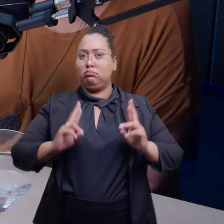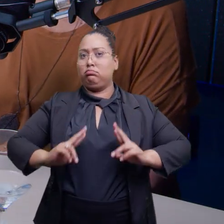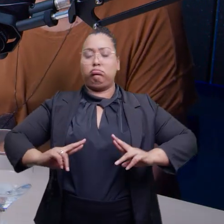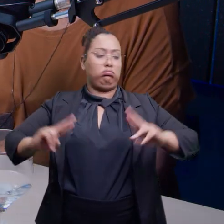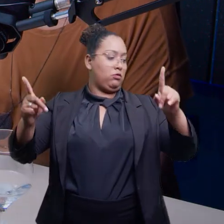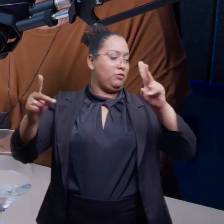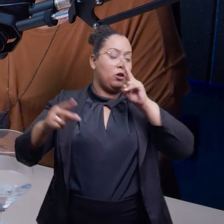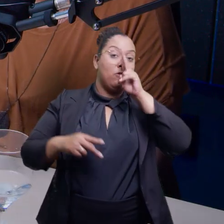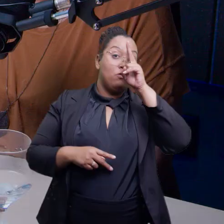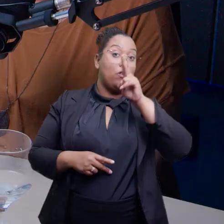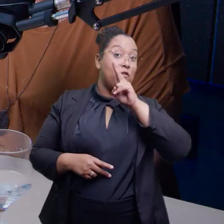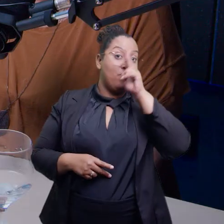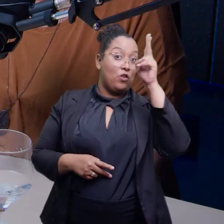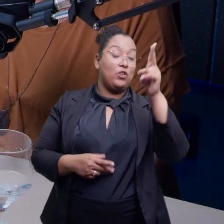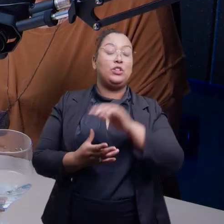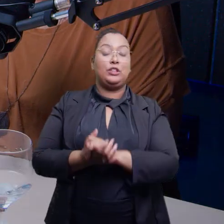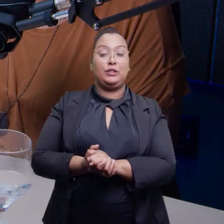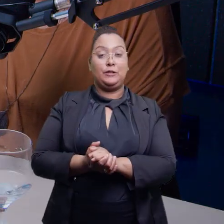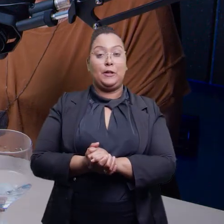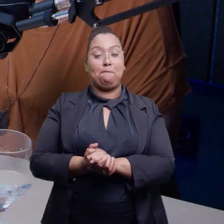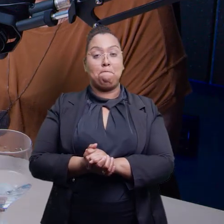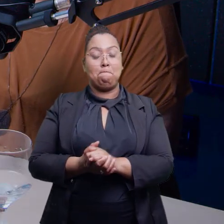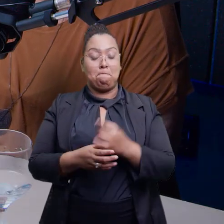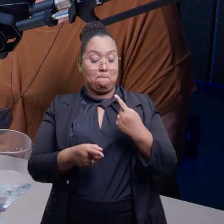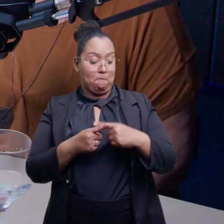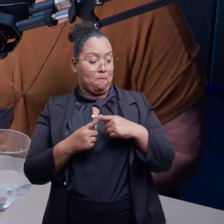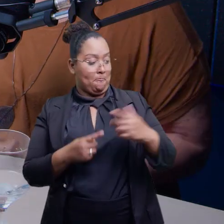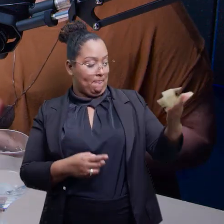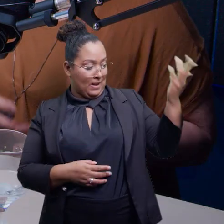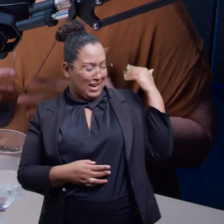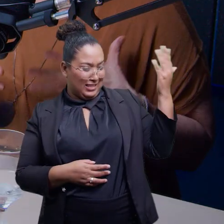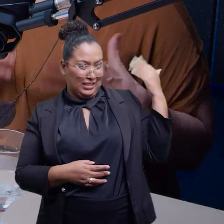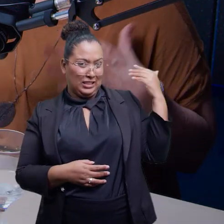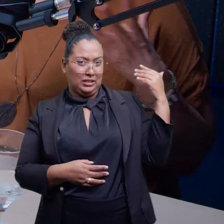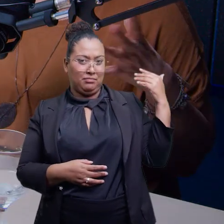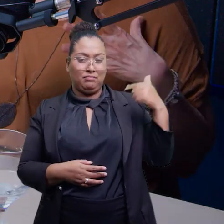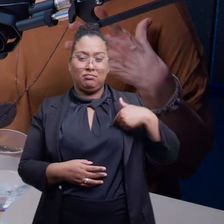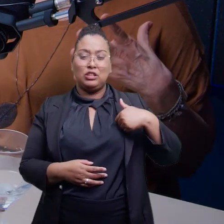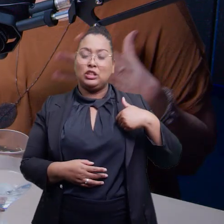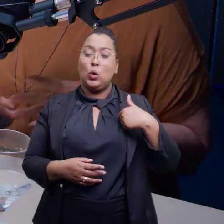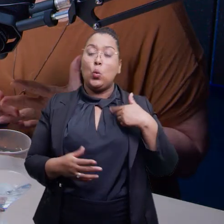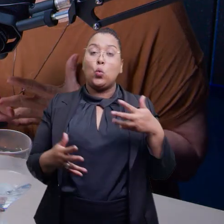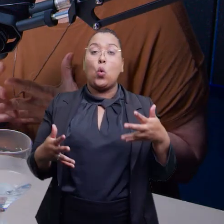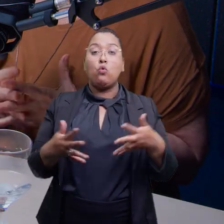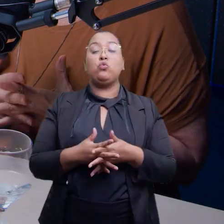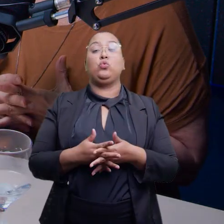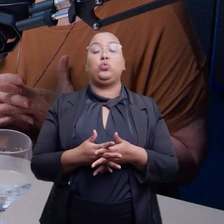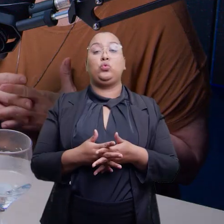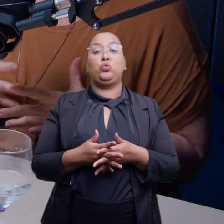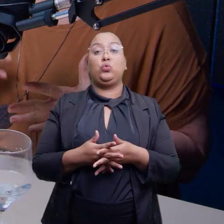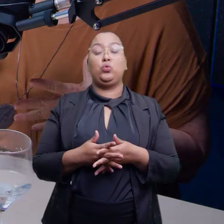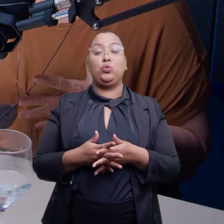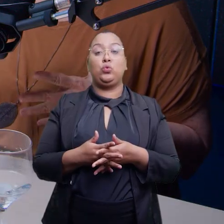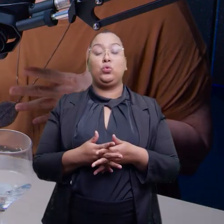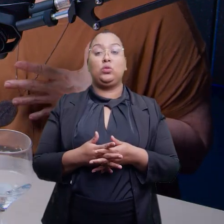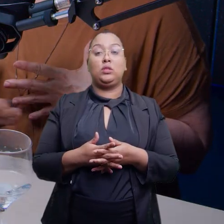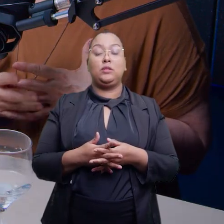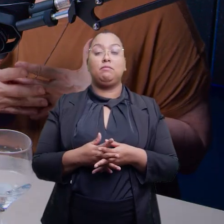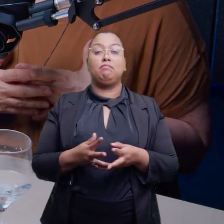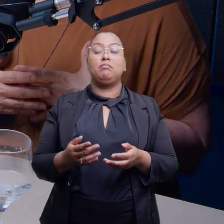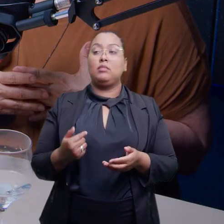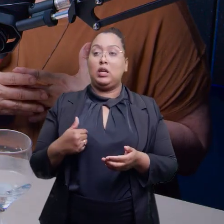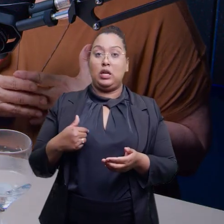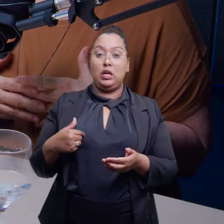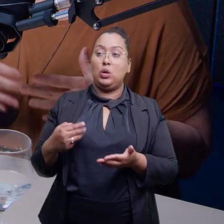Sério? Porque antes eu ficava muito perdida mesmo, né?